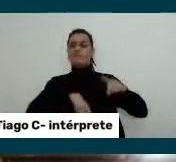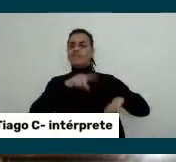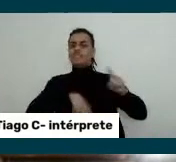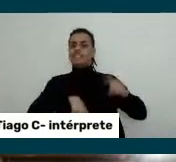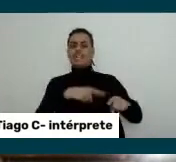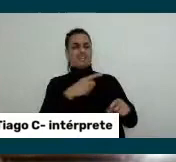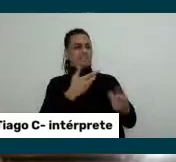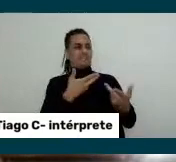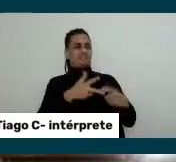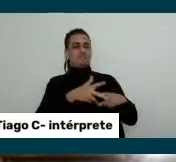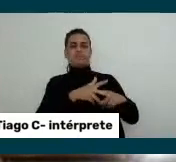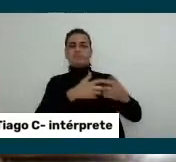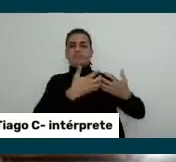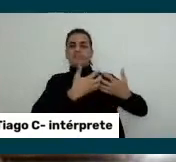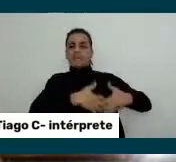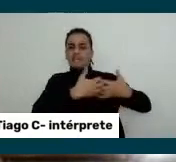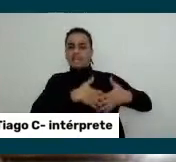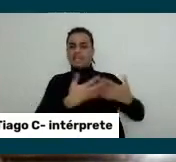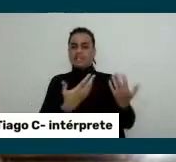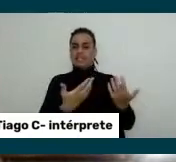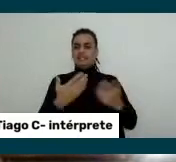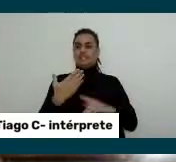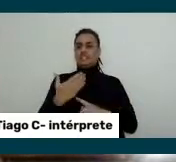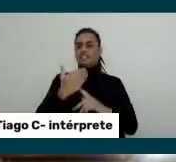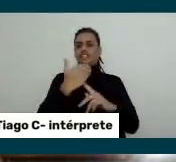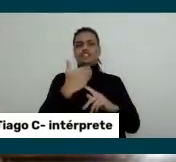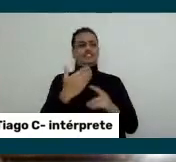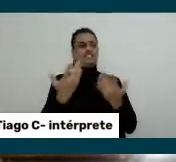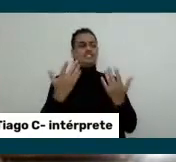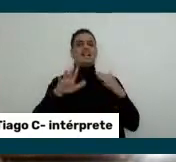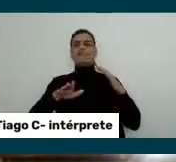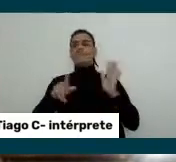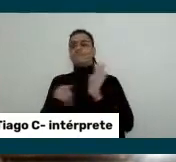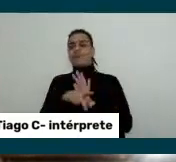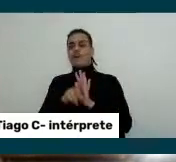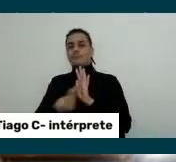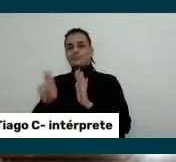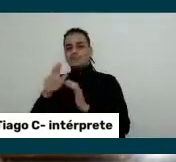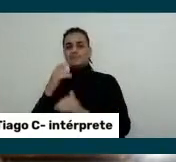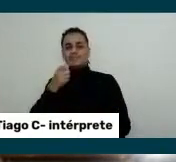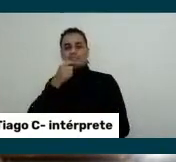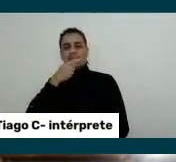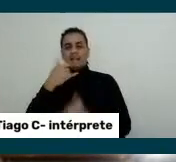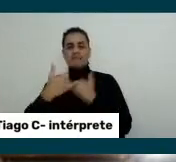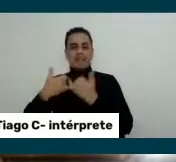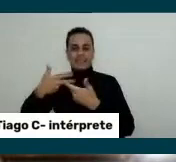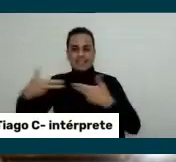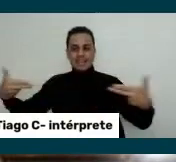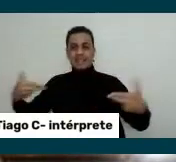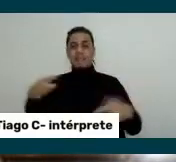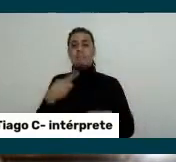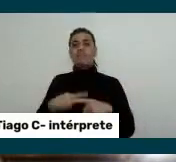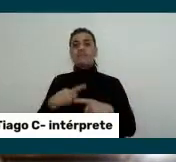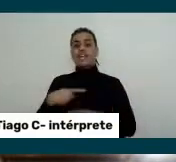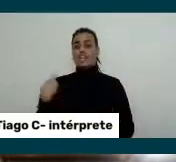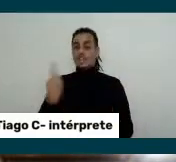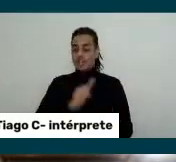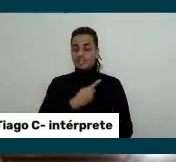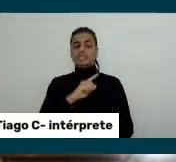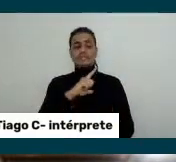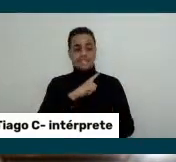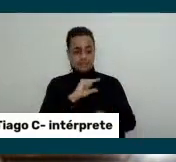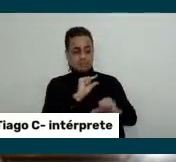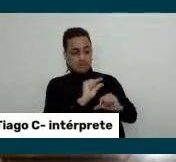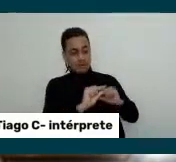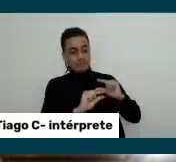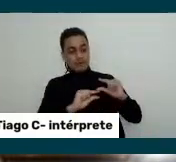ferramentas do dia a dia, até tecnologias utilizadas para entretenimento. Isso para mostrar que nós estamos gradativamente mudando as